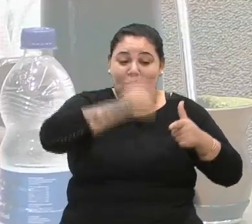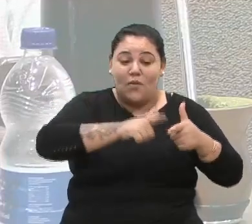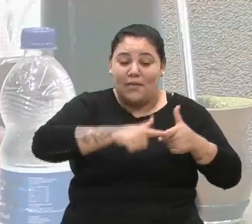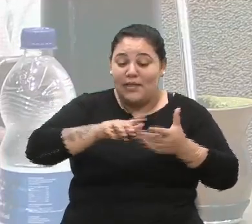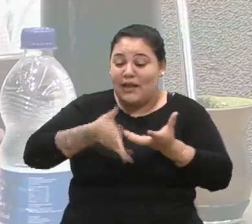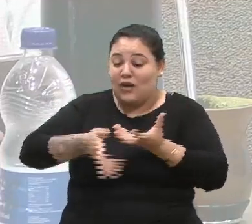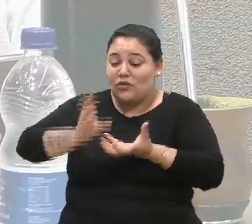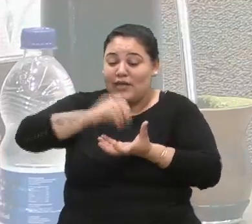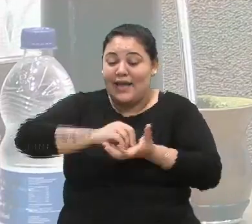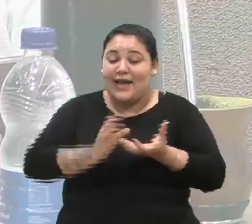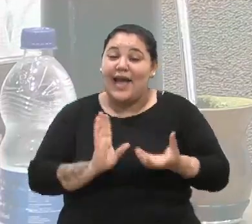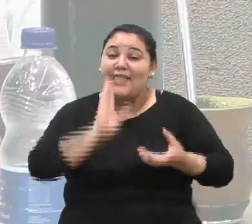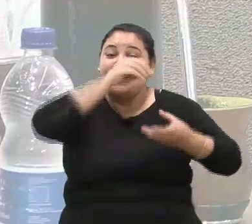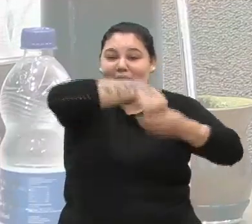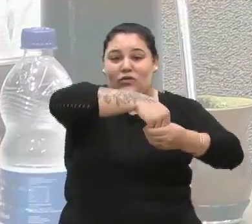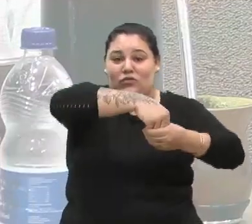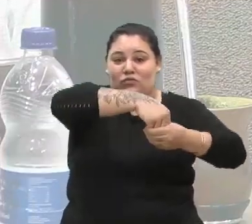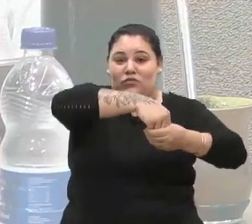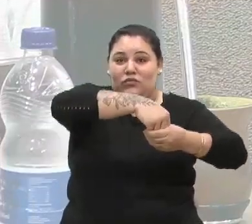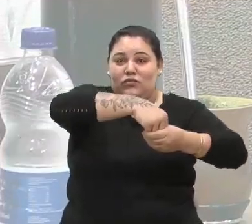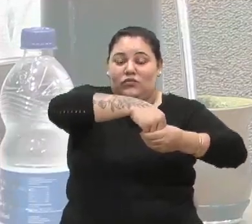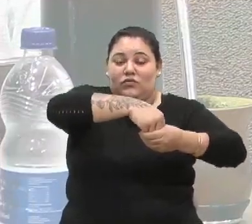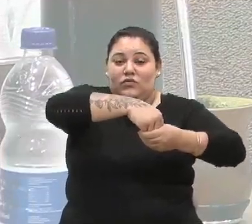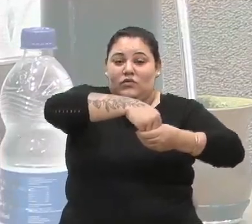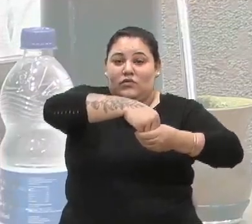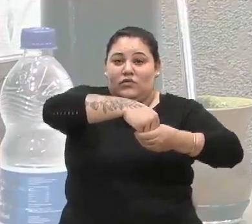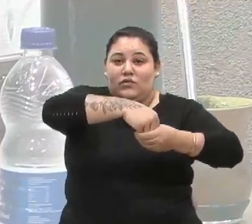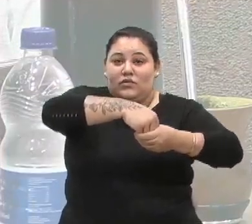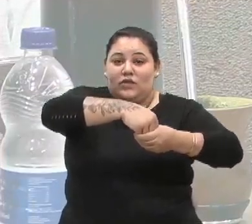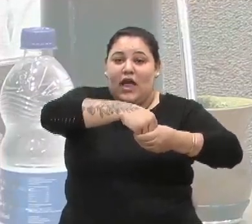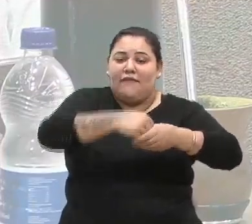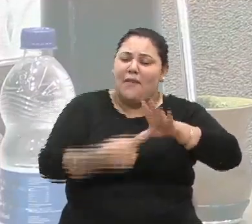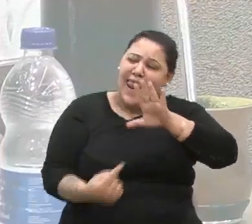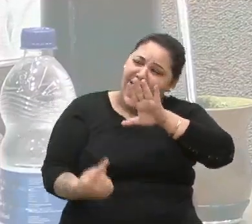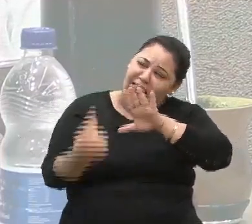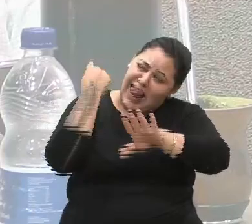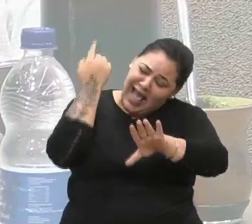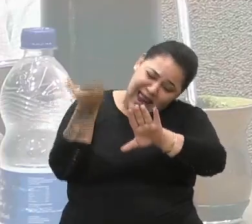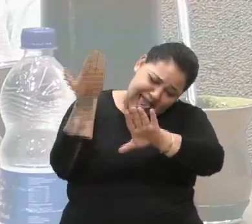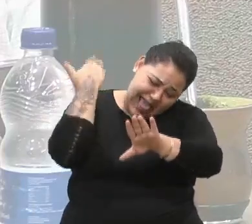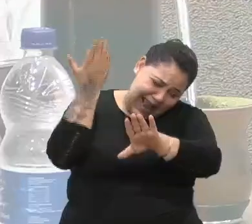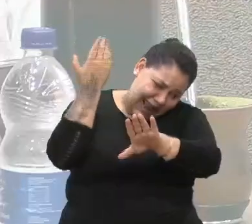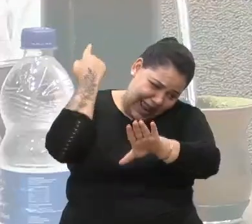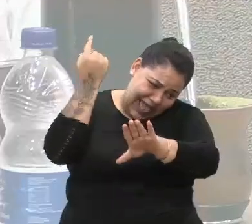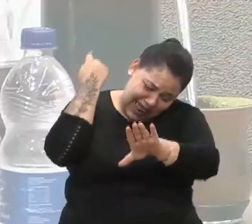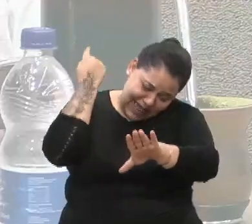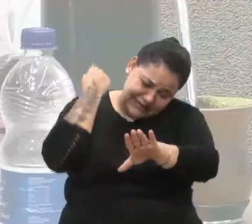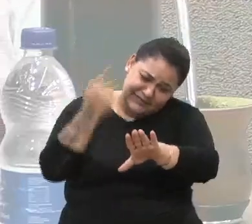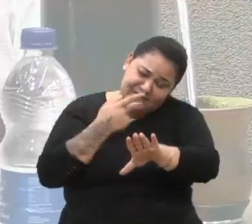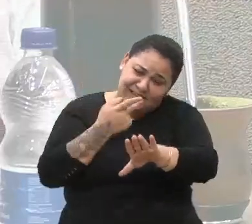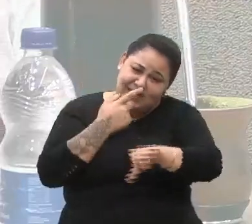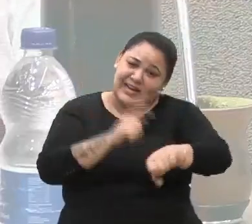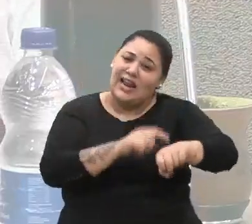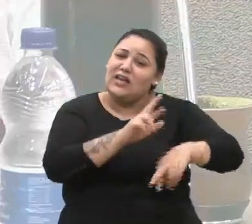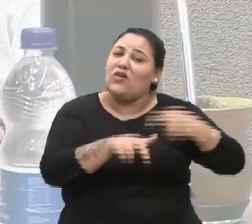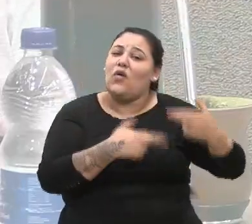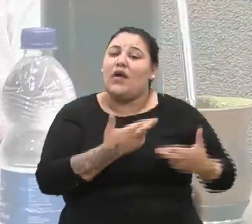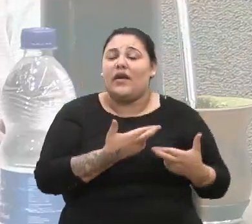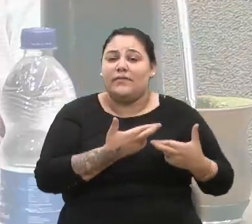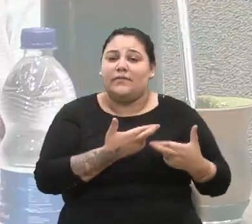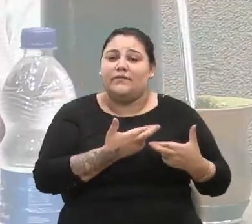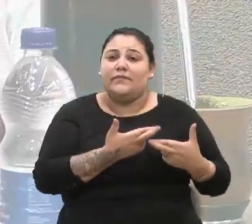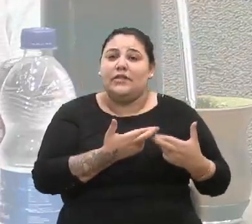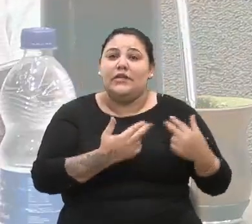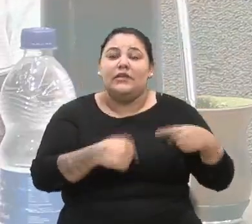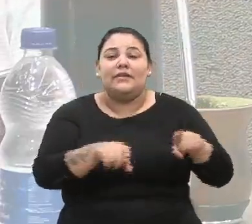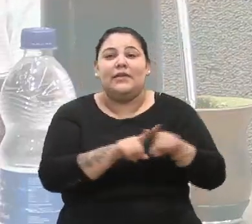O problema é interno. E aí vamos voltar lá atrás, lá no começo, quando a gente começou a falar da questão dos horários. Né?